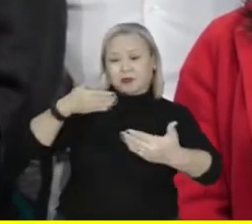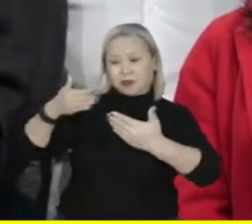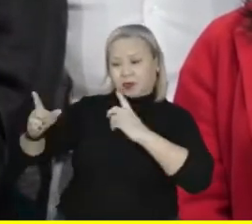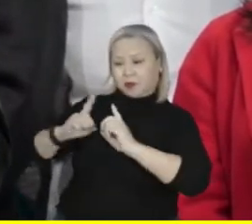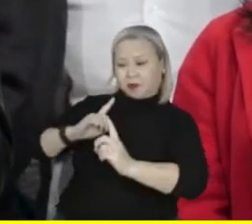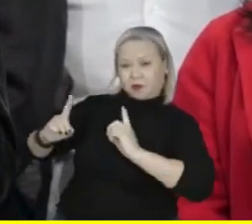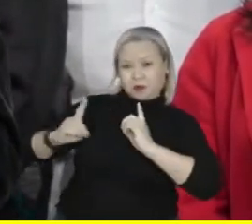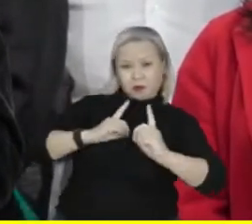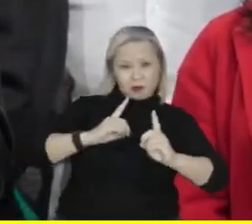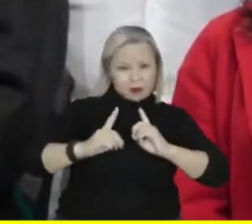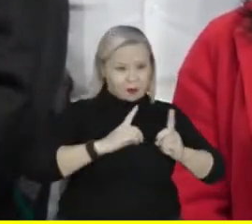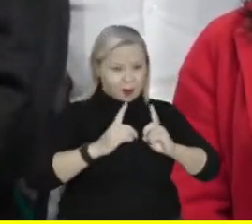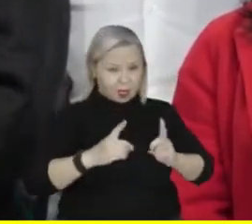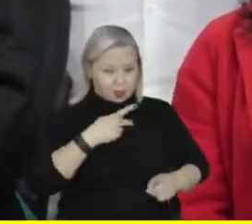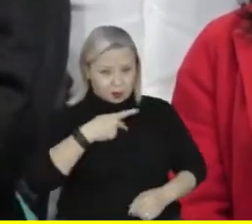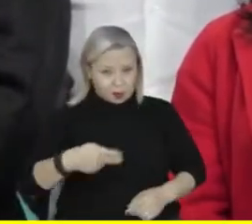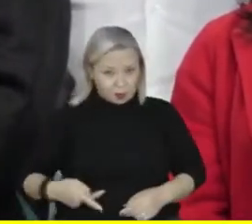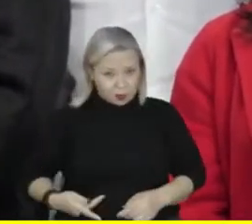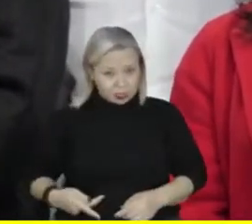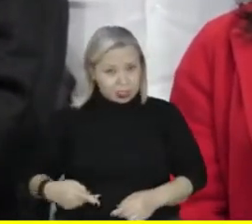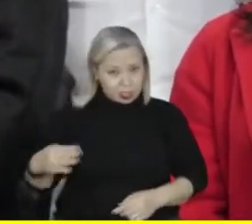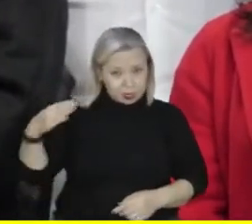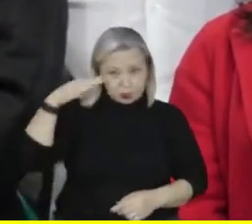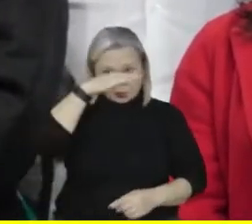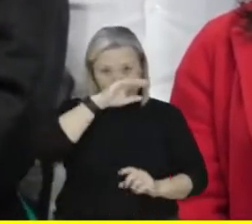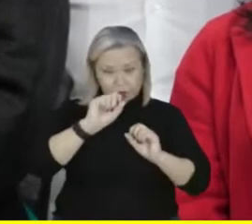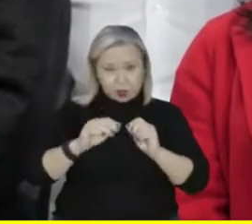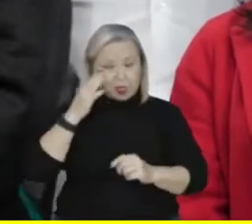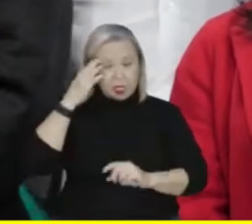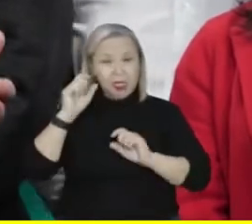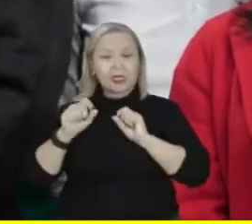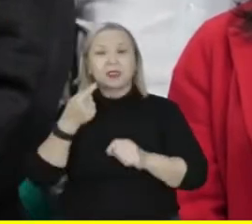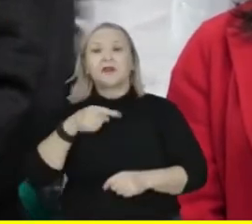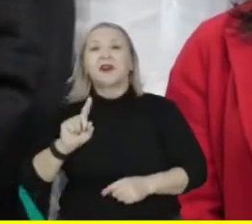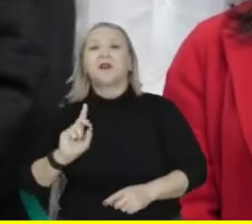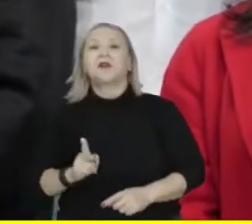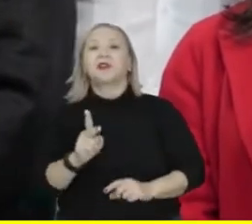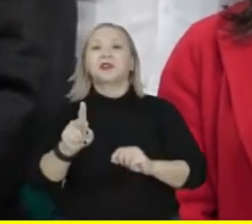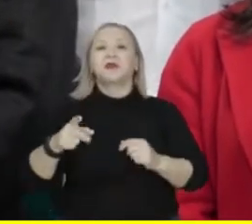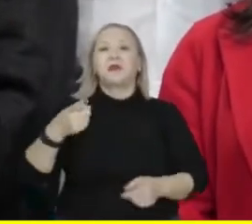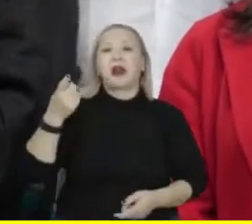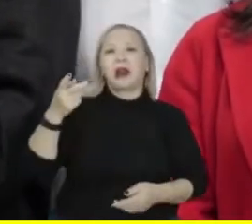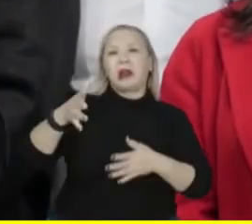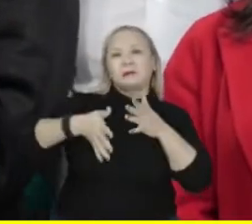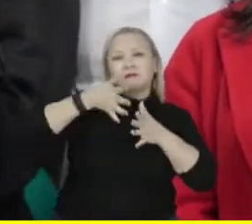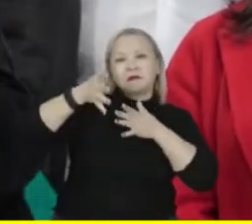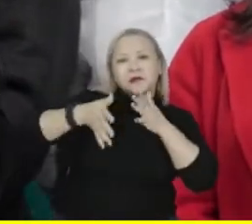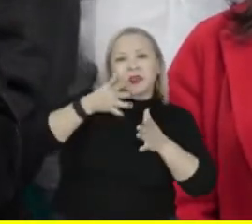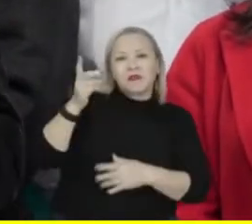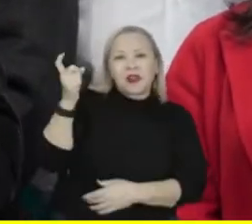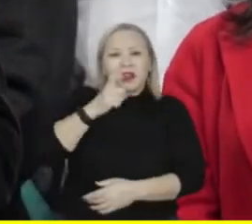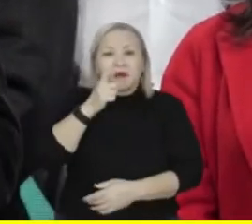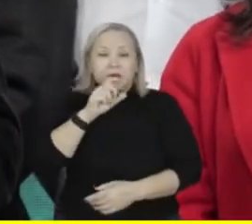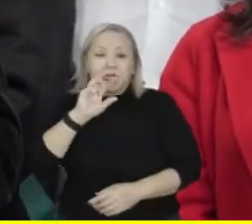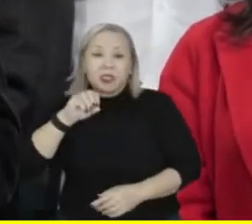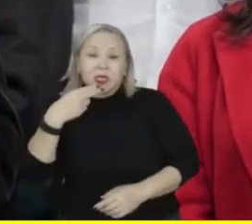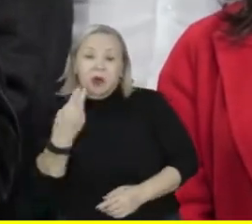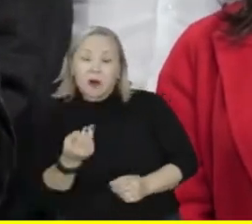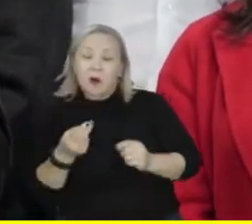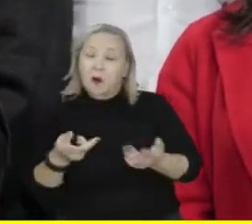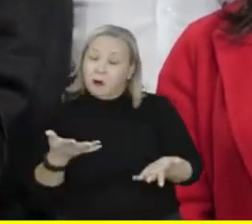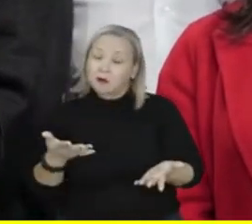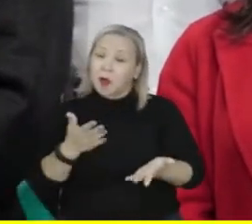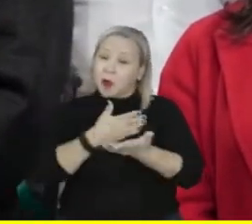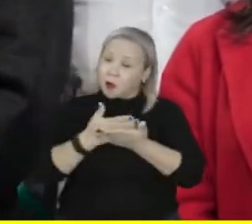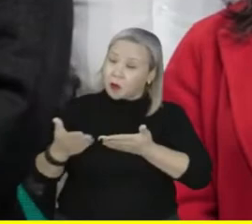sabe para saber sabe se ele vai continuar contando mentiras ou se vai pelo menos uma vez na vida falar a verdade qual povo brasileiro